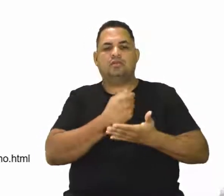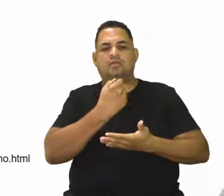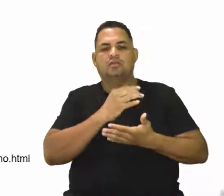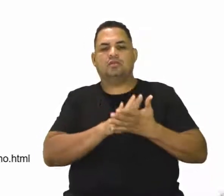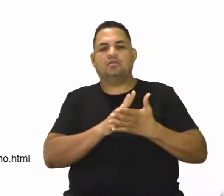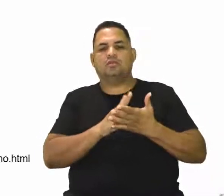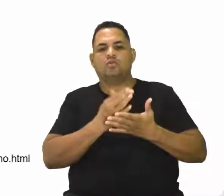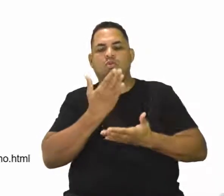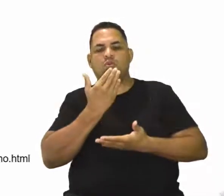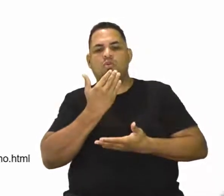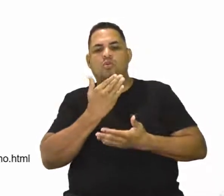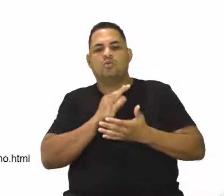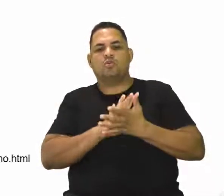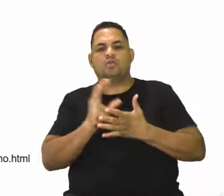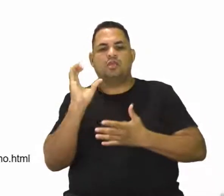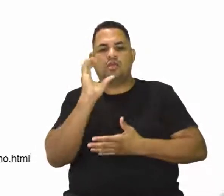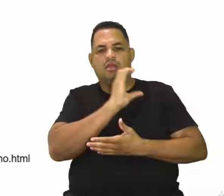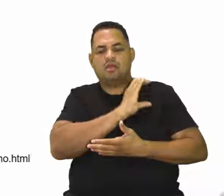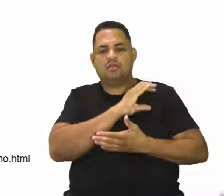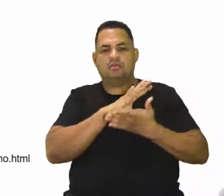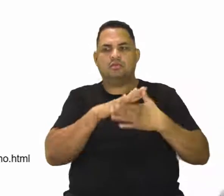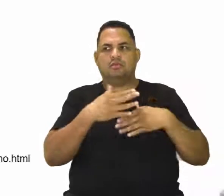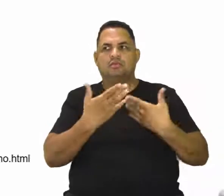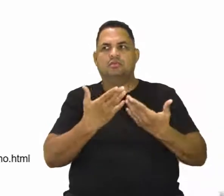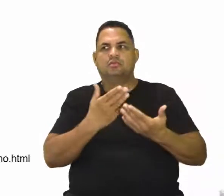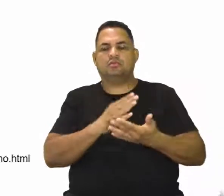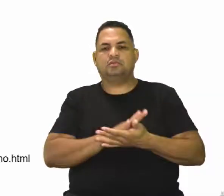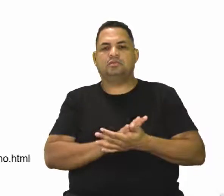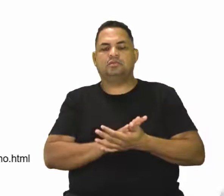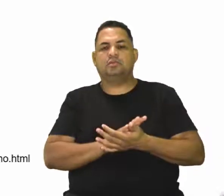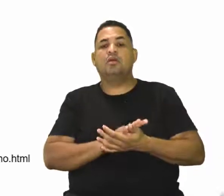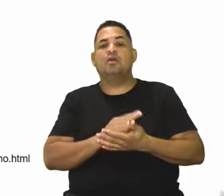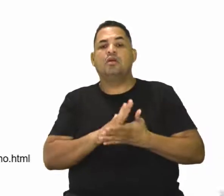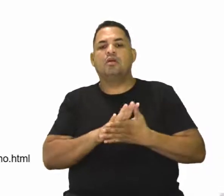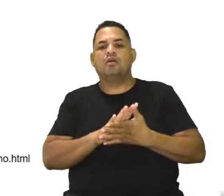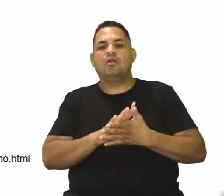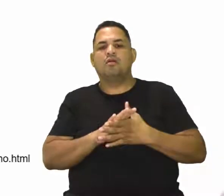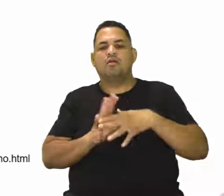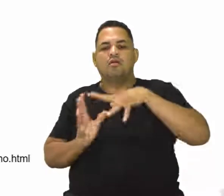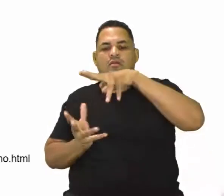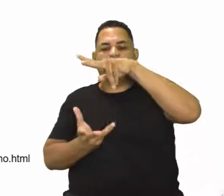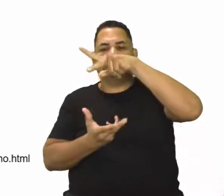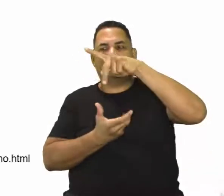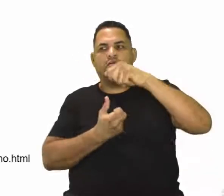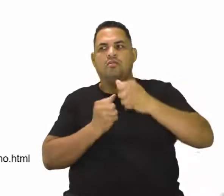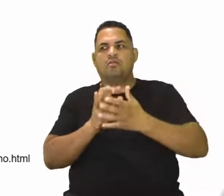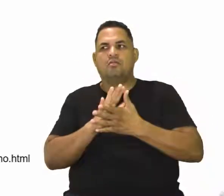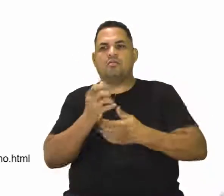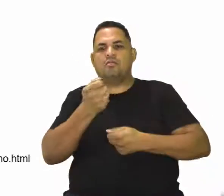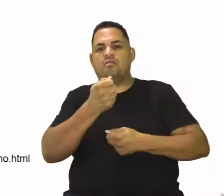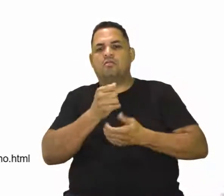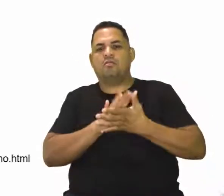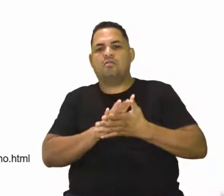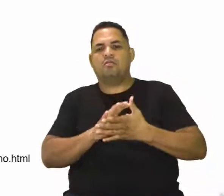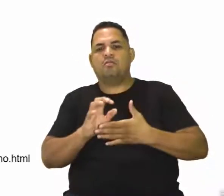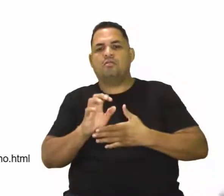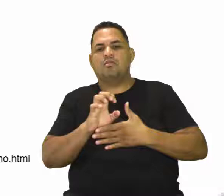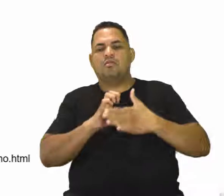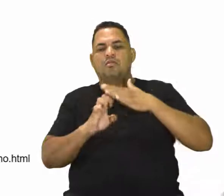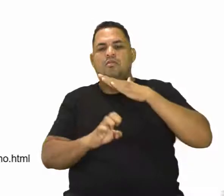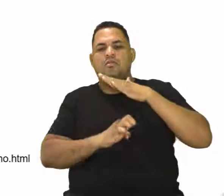fast food, né, chamada comida rápida. Isso com a globalização, uma empresa americana lá